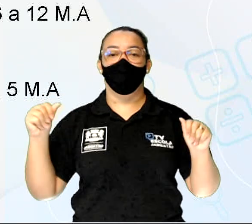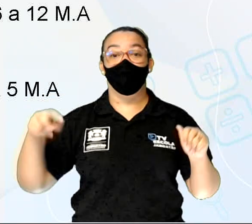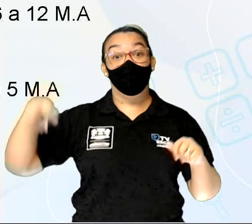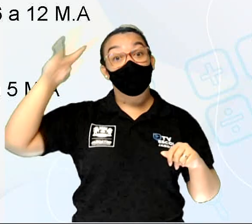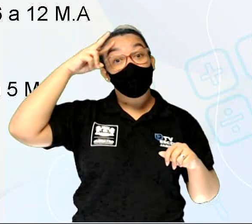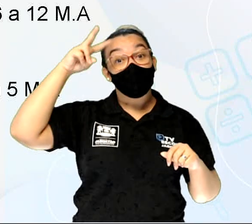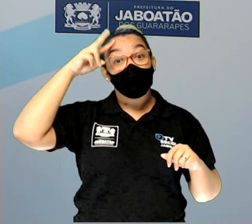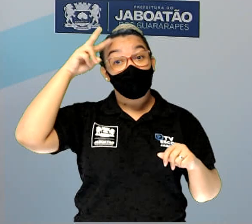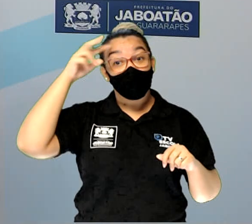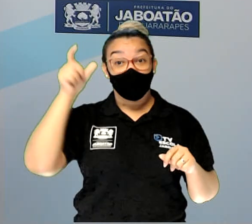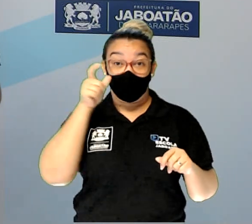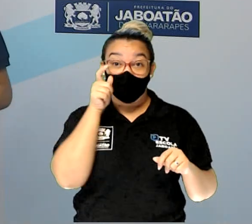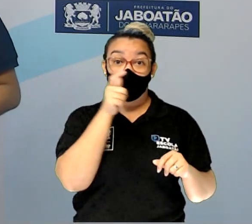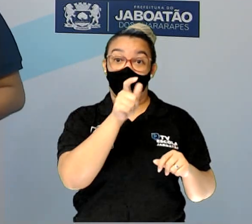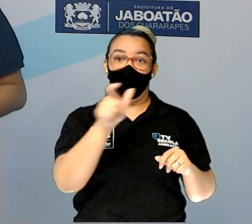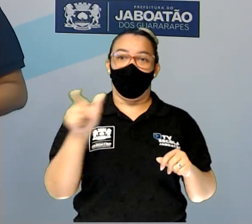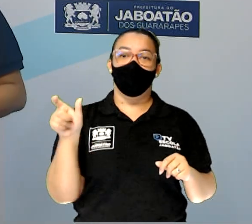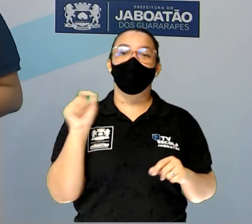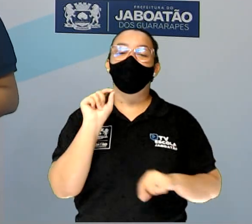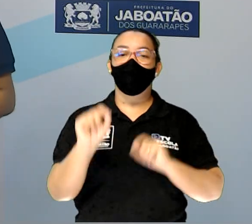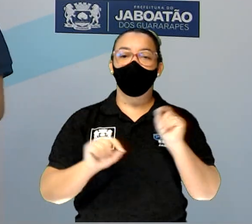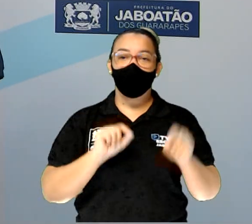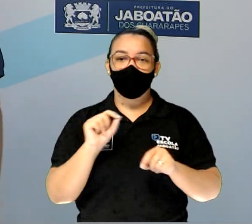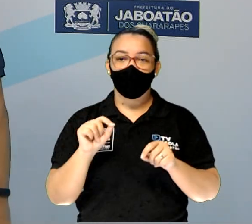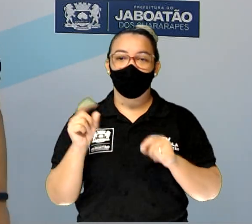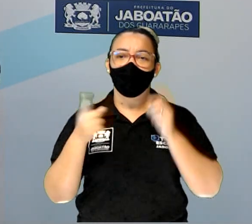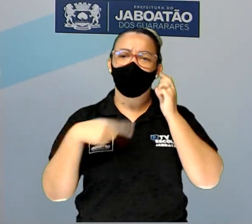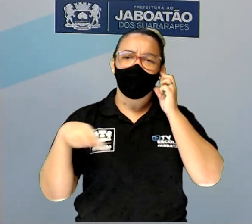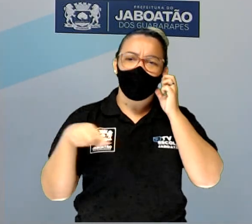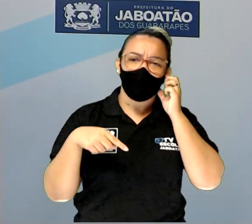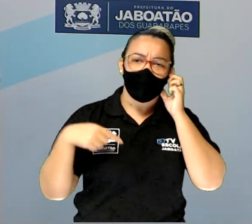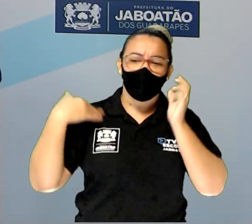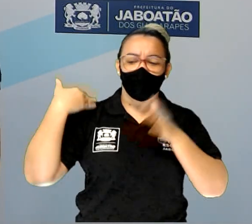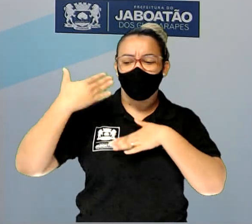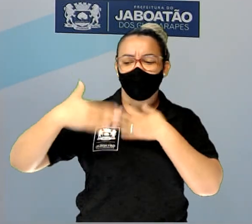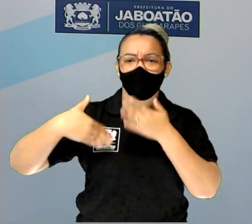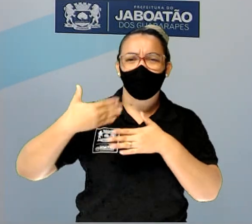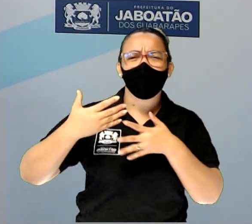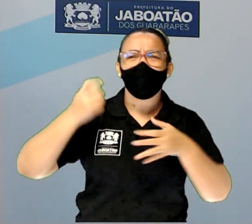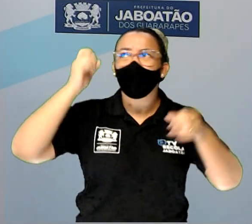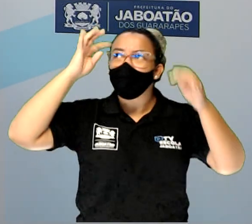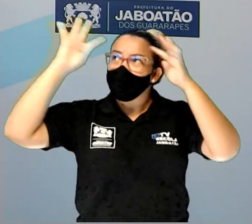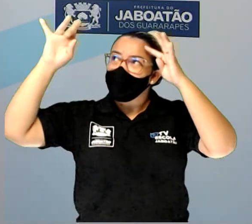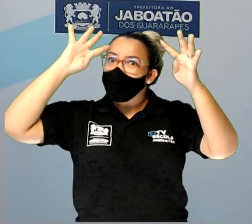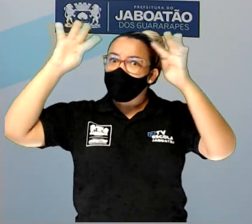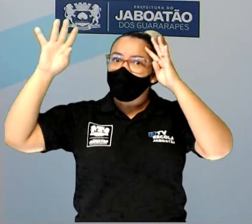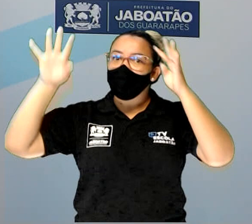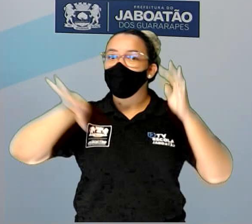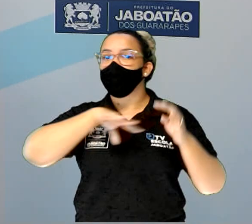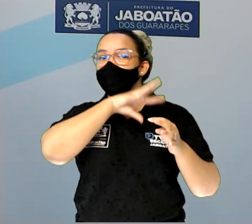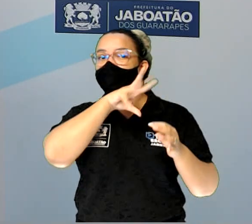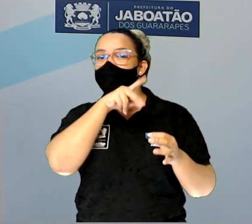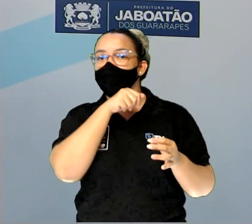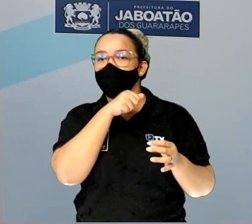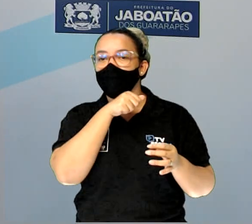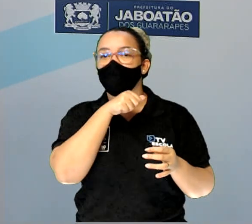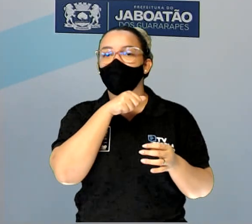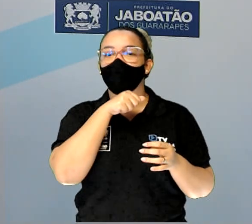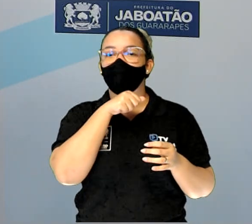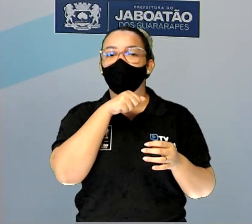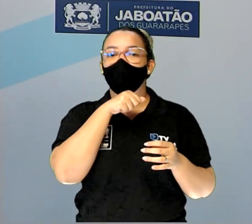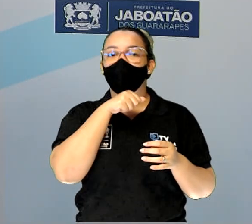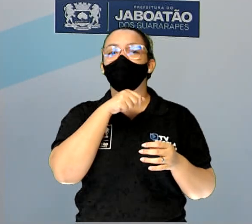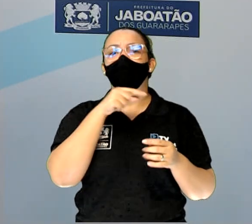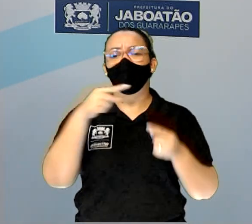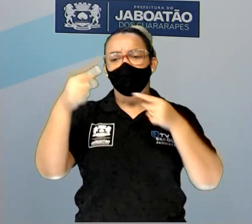que é interessante. Quando a gente fala de evolução, a gente imagina que esse animal deu origem